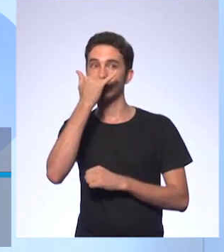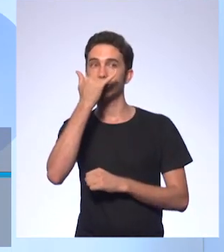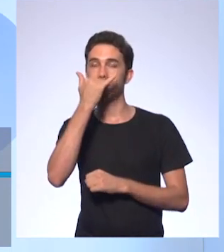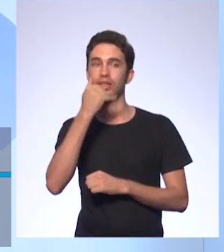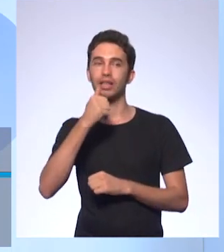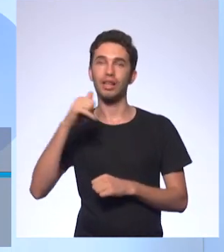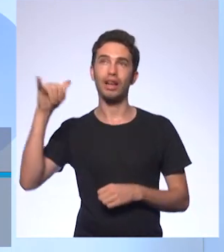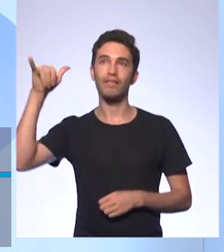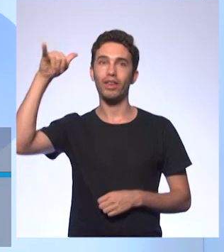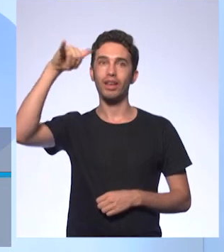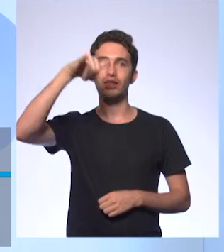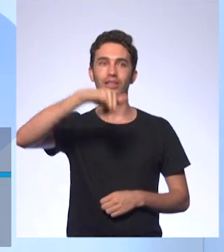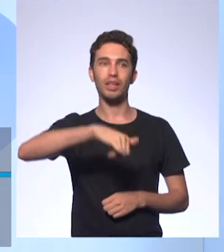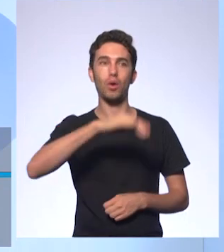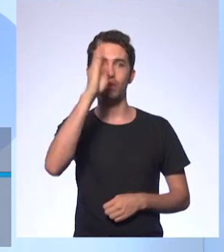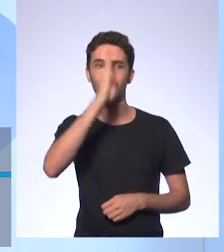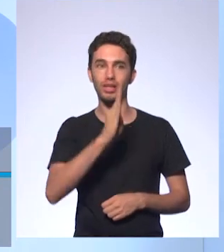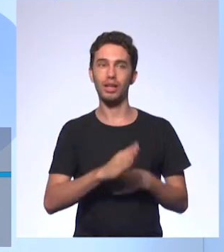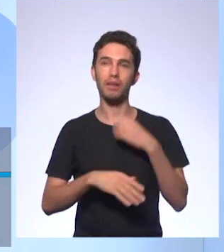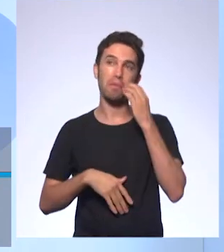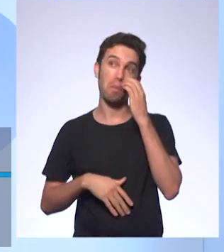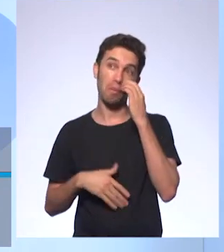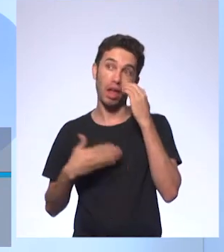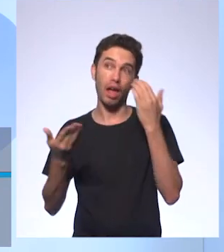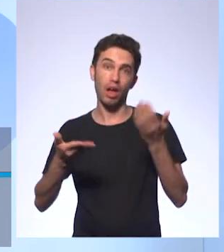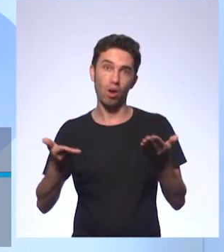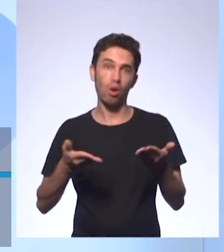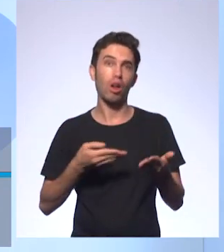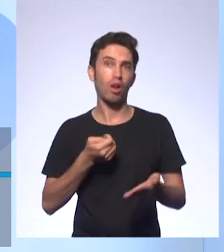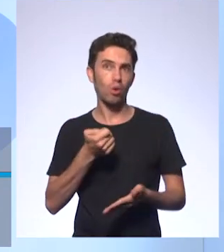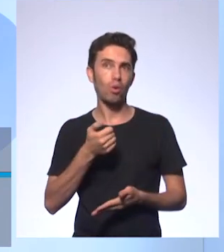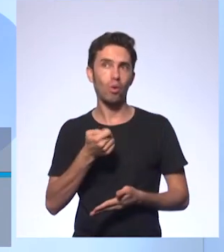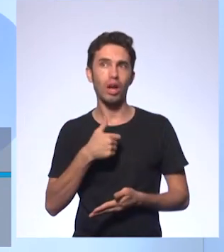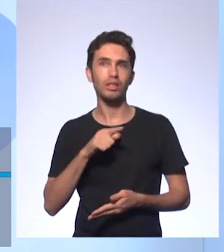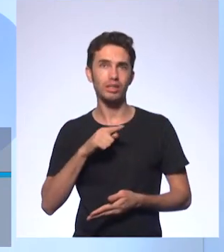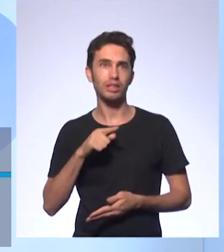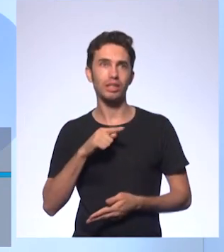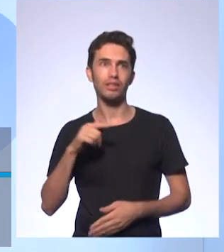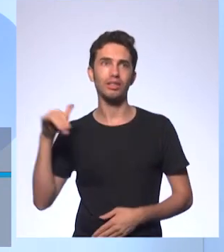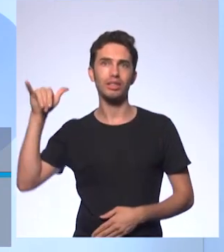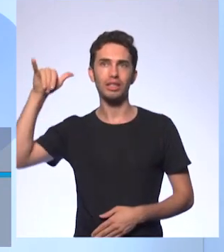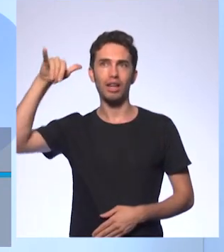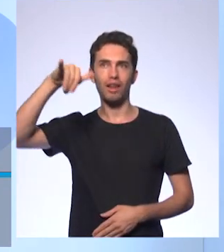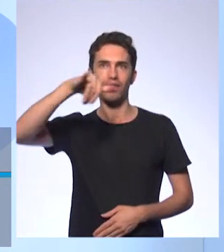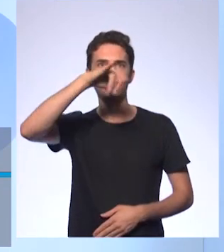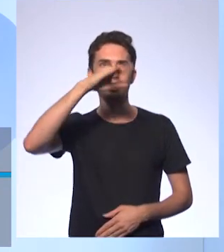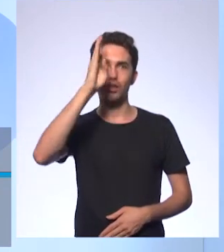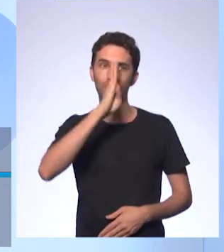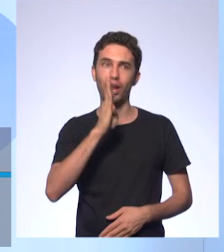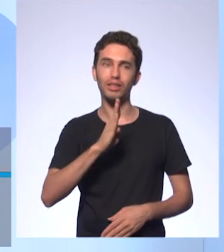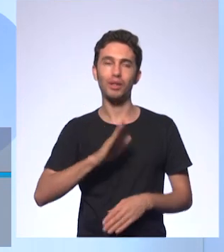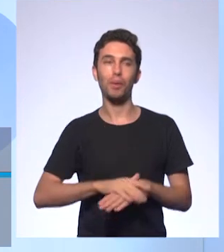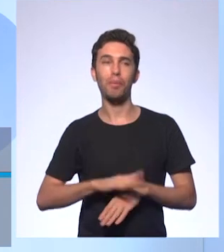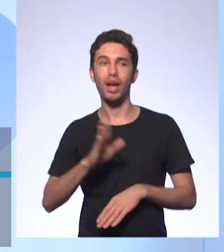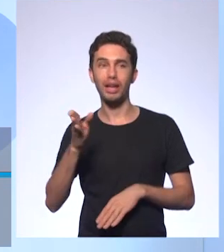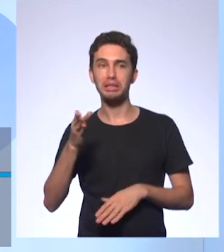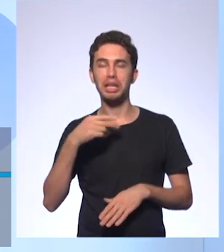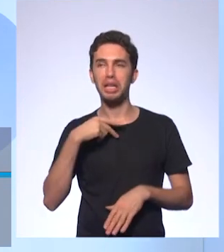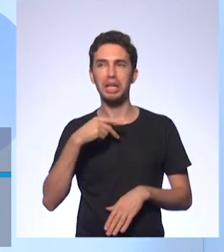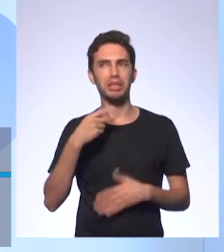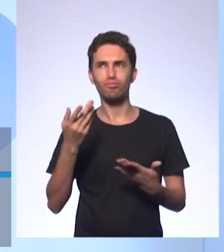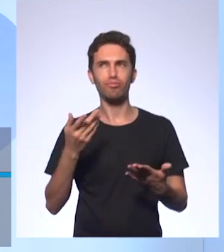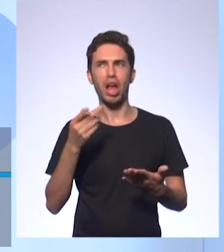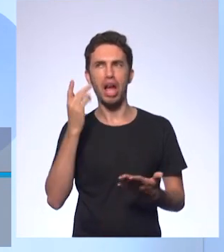da aviação brasileira. Gente, recentemente a gente teve desastres assim horríveis na aviação brasileira, mas o Pro não deve ser